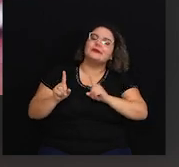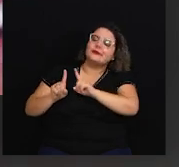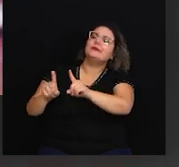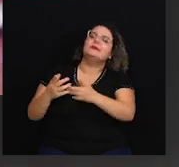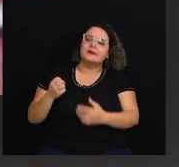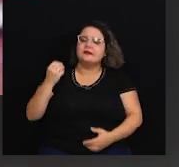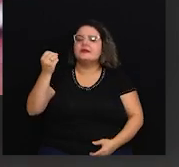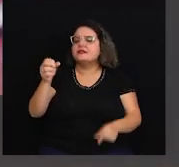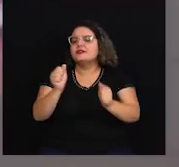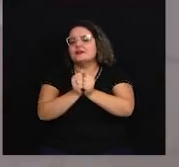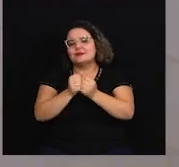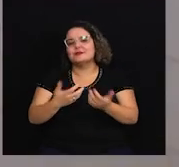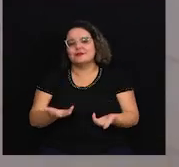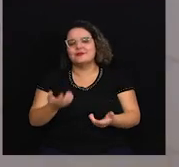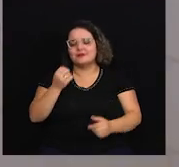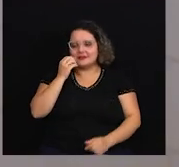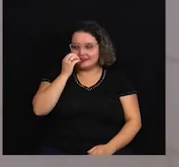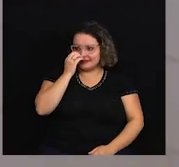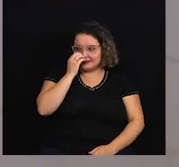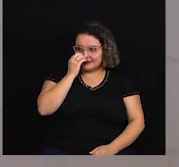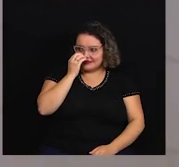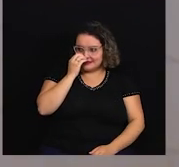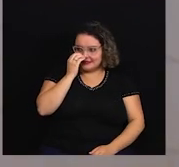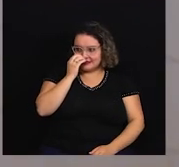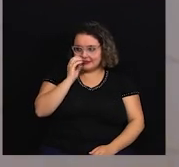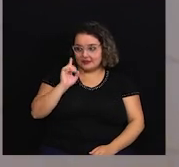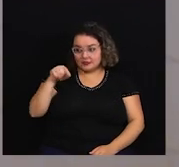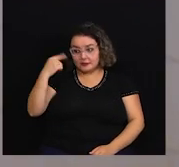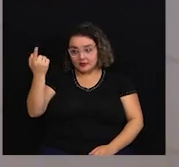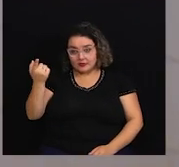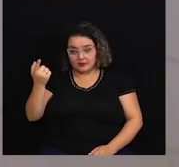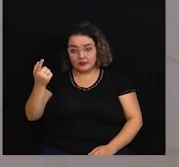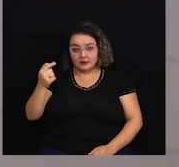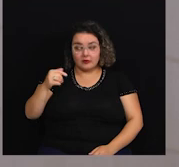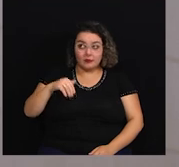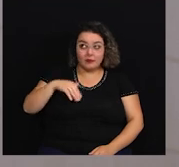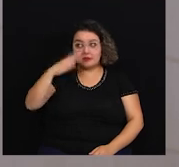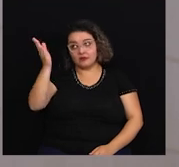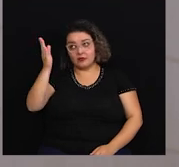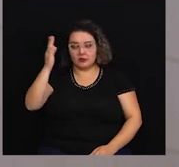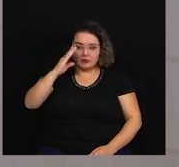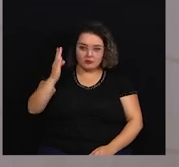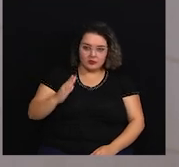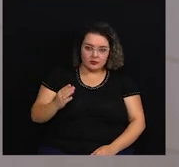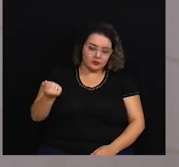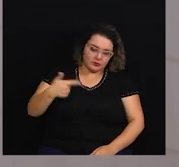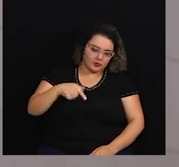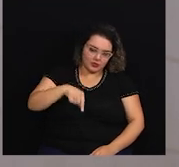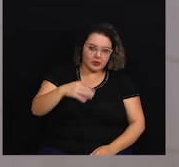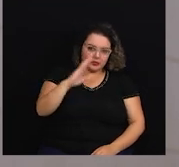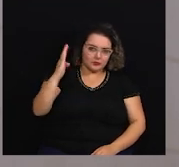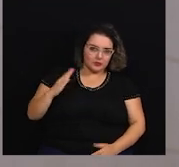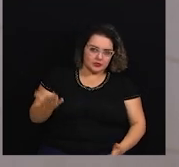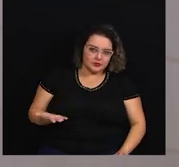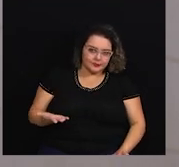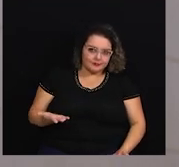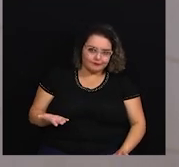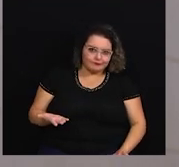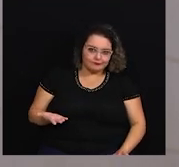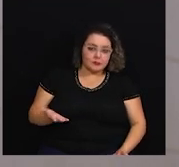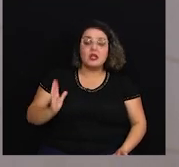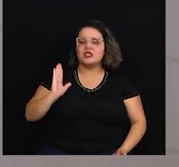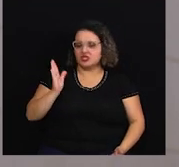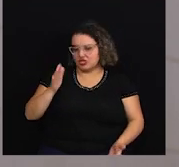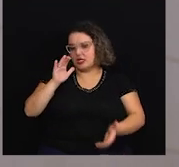viajar e quando a vereadora internacional ficar mais fora do Brasil aqui no Brasil e isso já